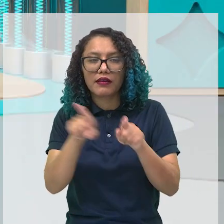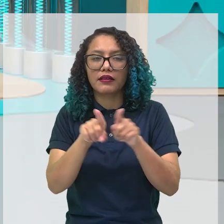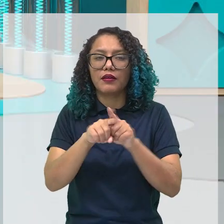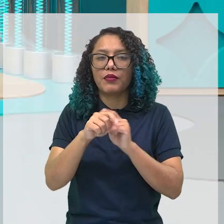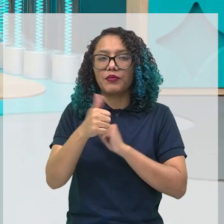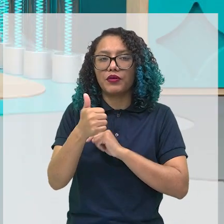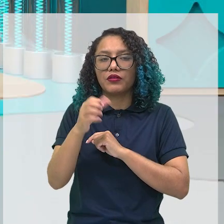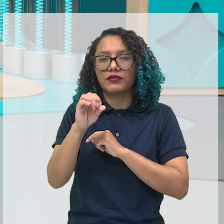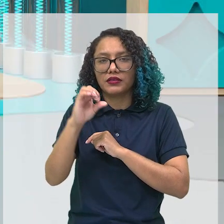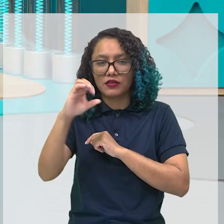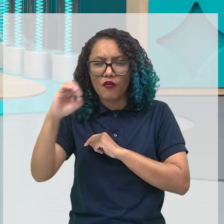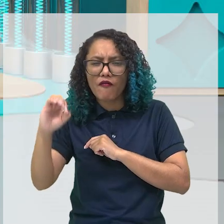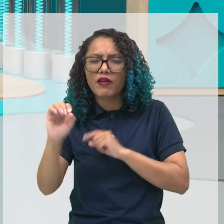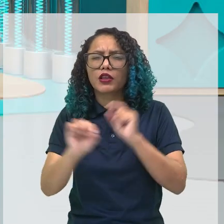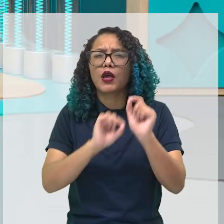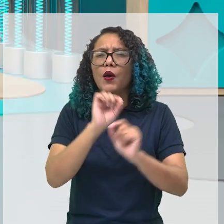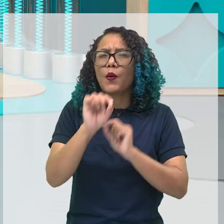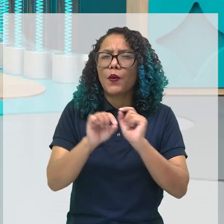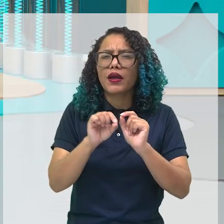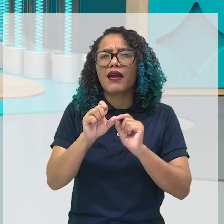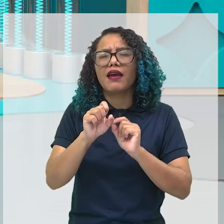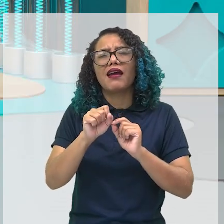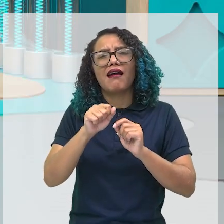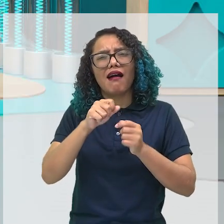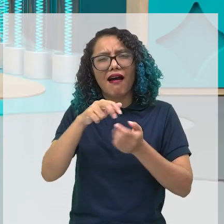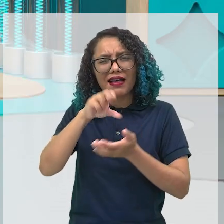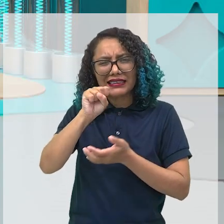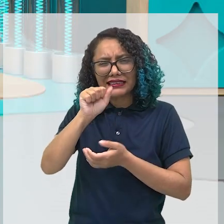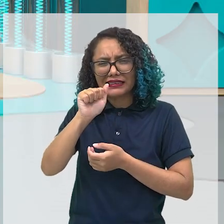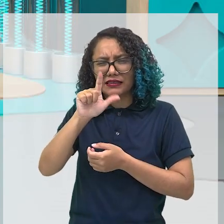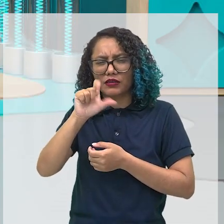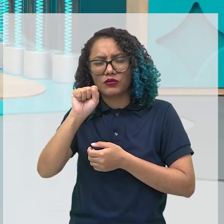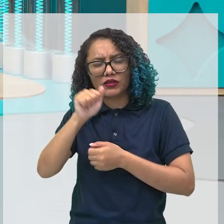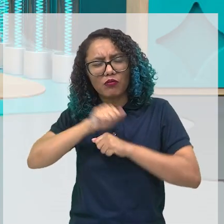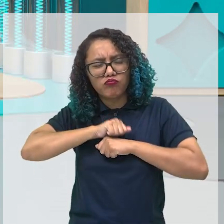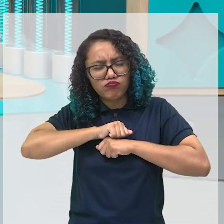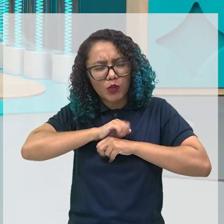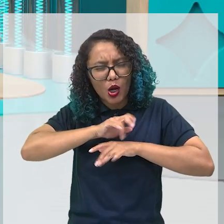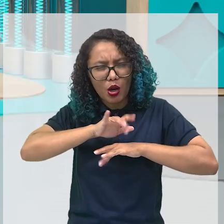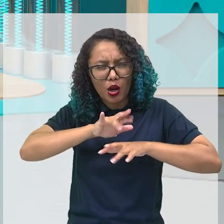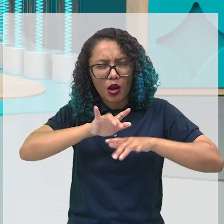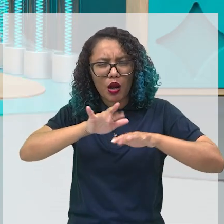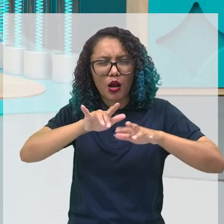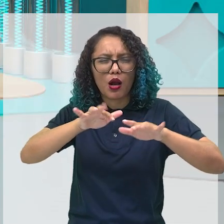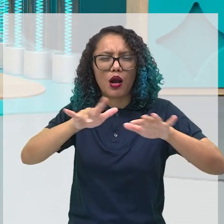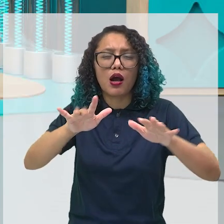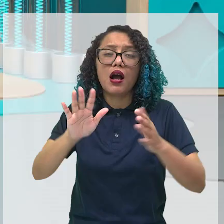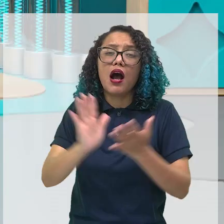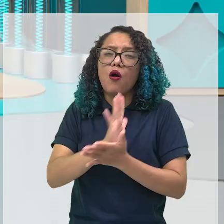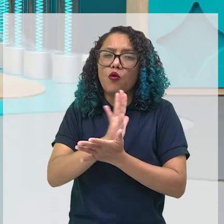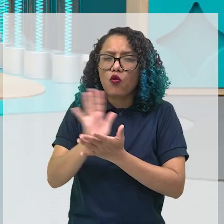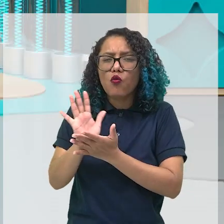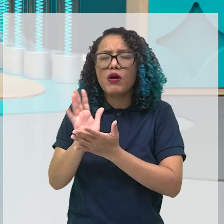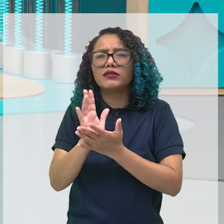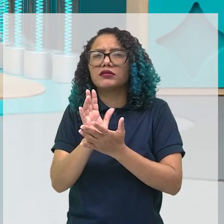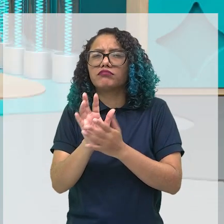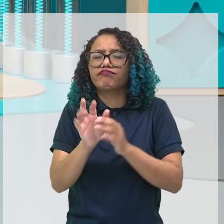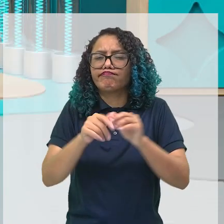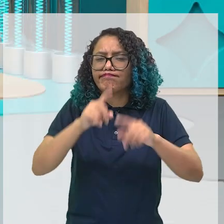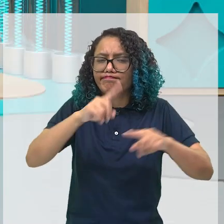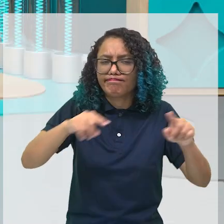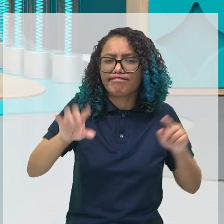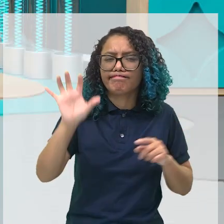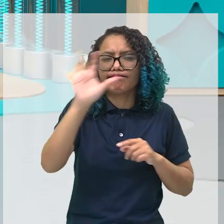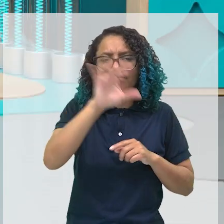algumas variações regionais emergindo de lugares como Colômbia, Venezuela e até o Japão. Olha só,